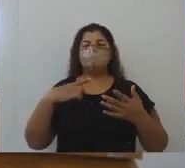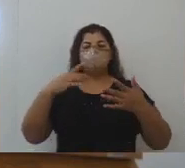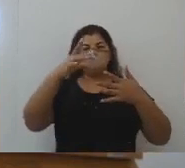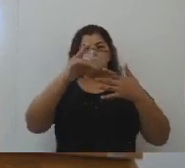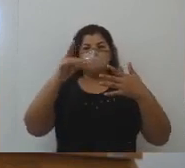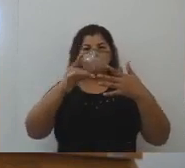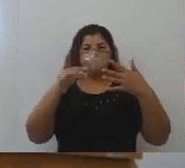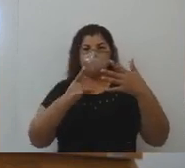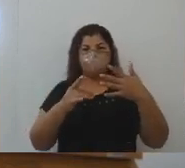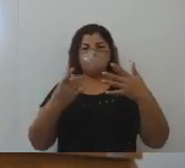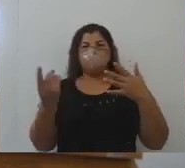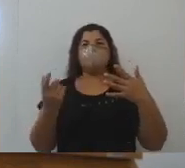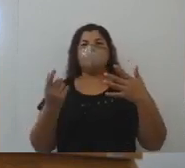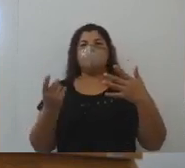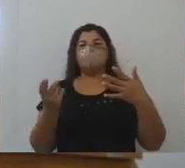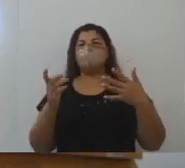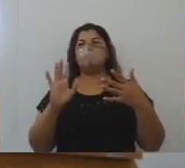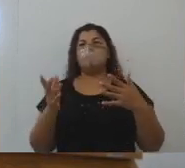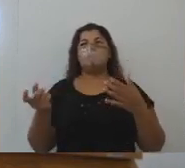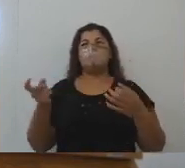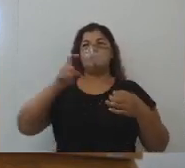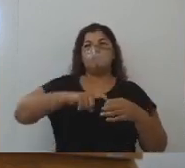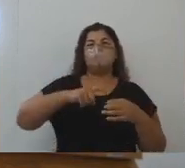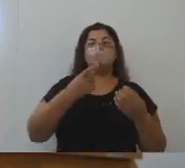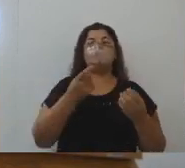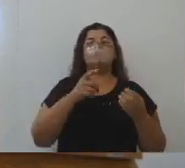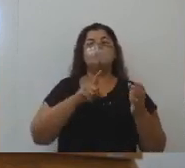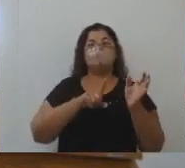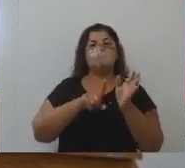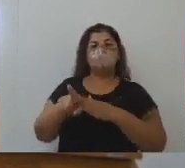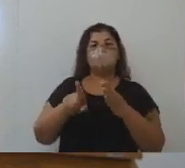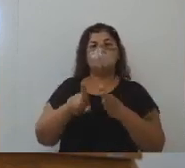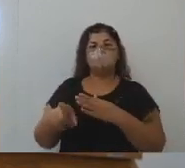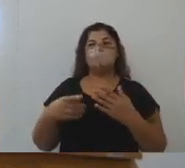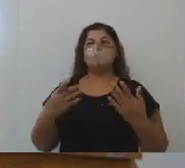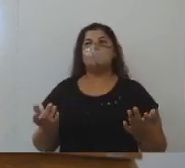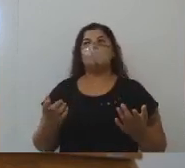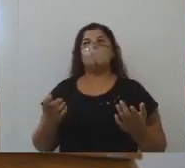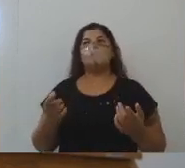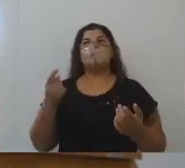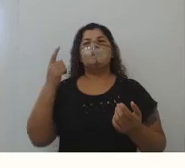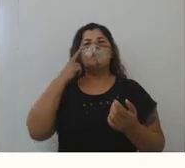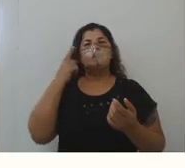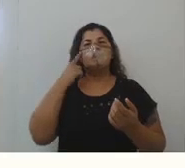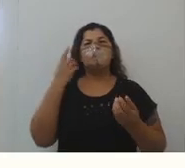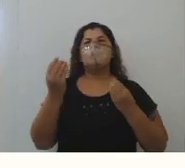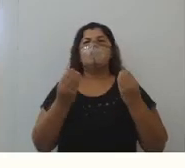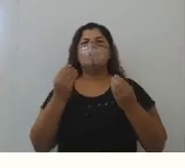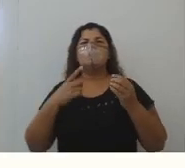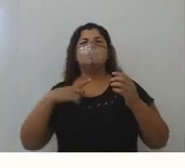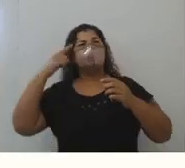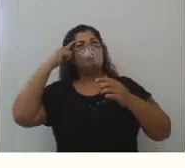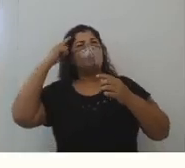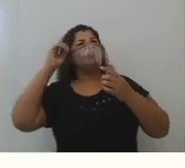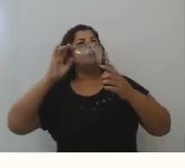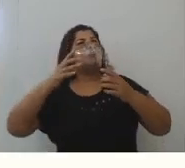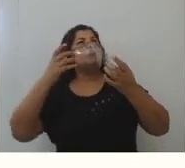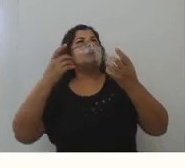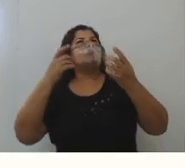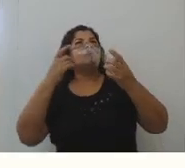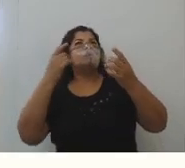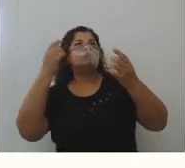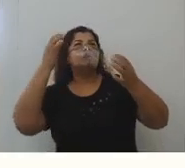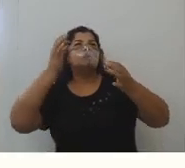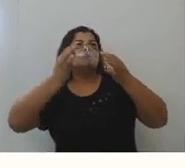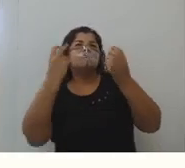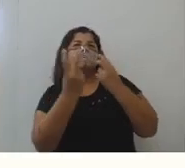alternativas, mas eu queria voltar aqui para a pergunta, certo? Ciente de que nossa visão é repleta de pré-noções e